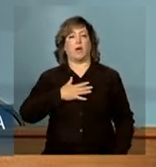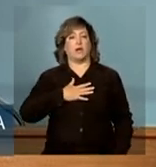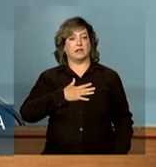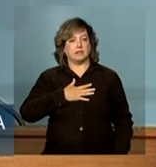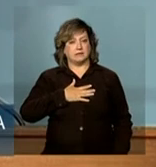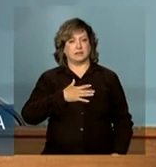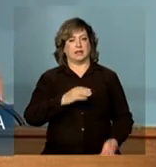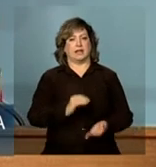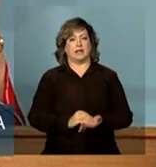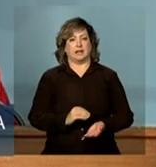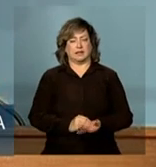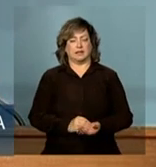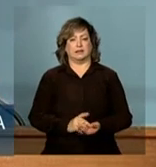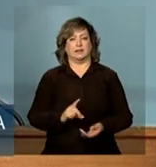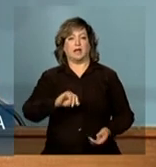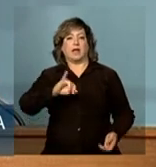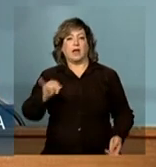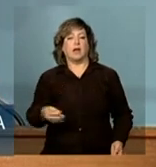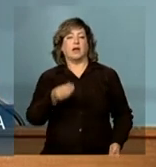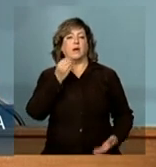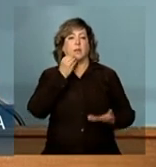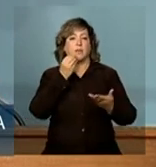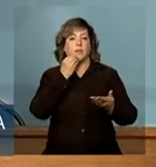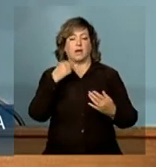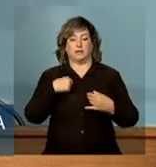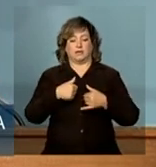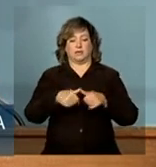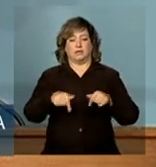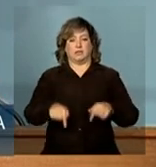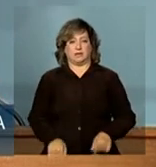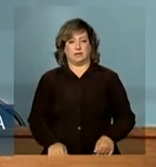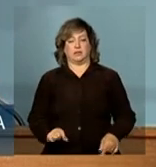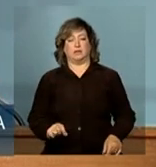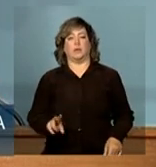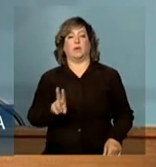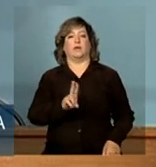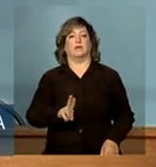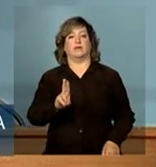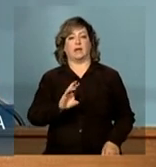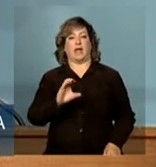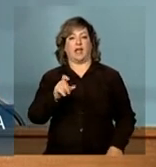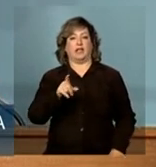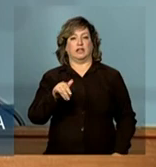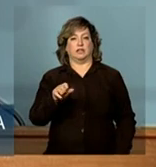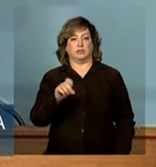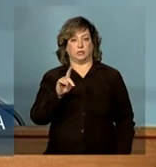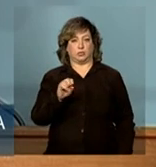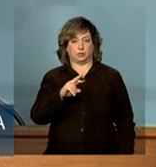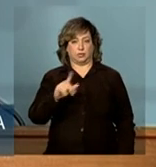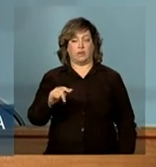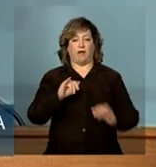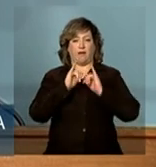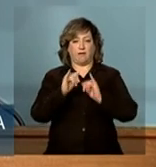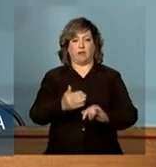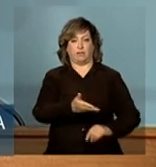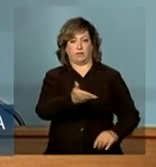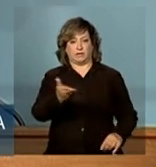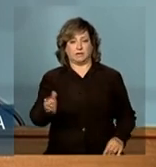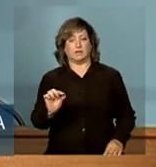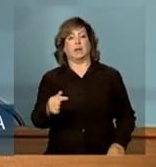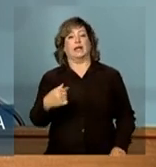de, aproveitando que eu estou aqui na Universidade de Caxias do Sul, e dizer para vocês que eu